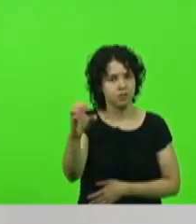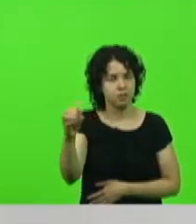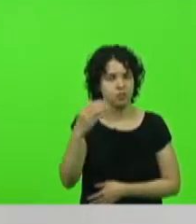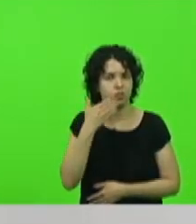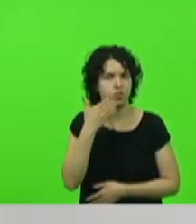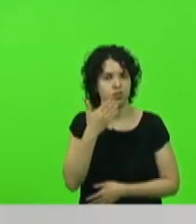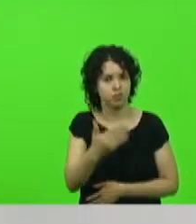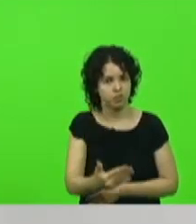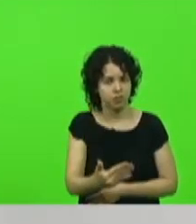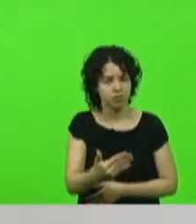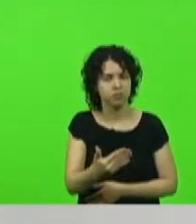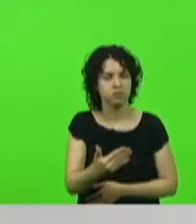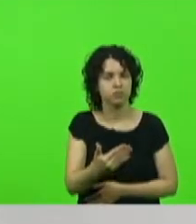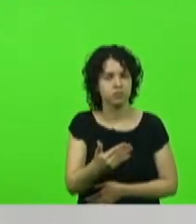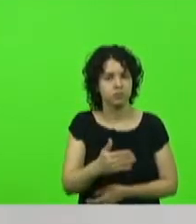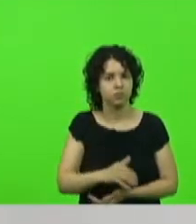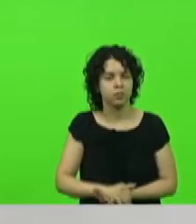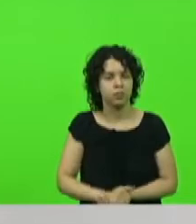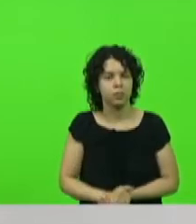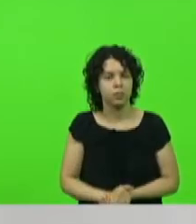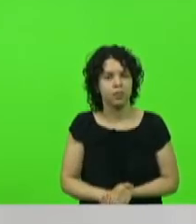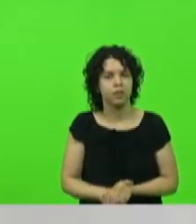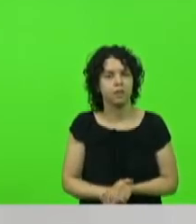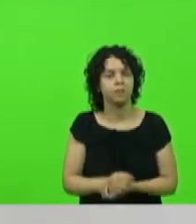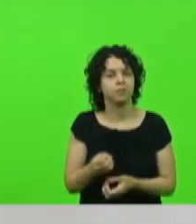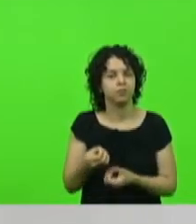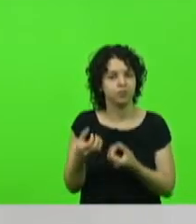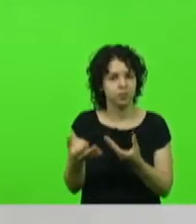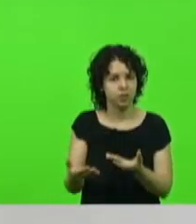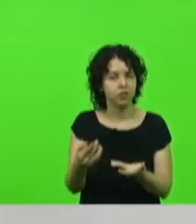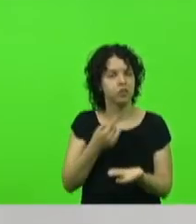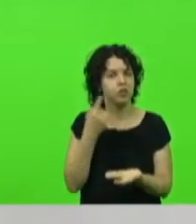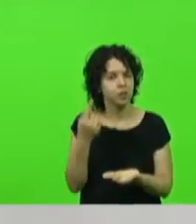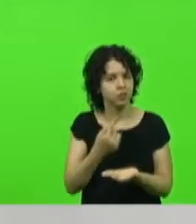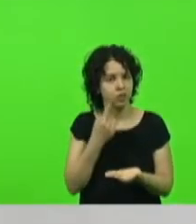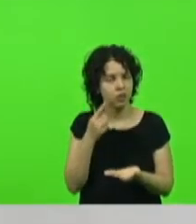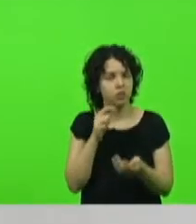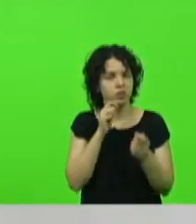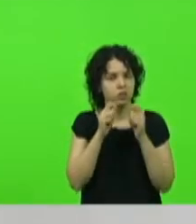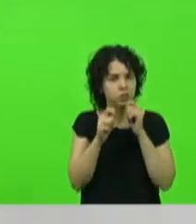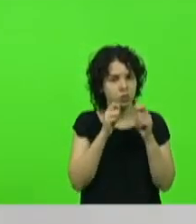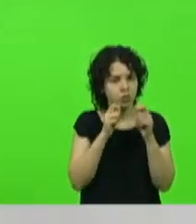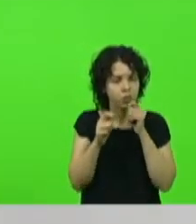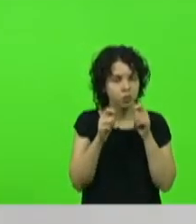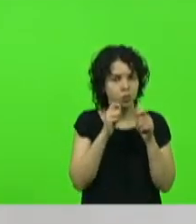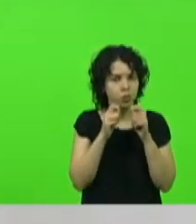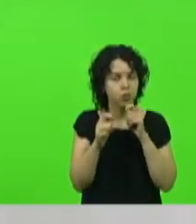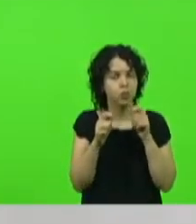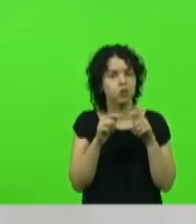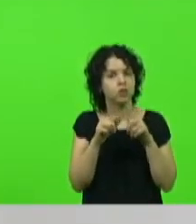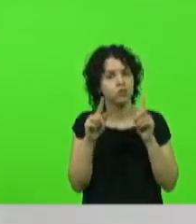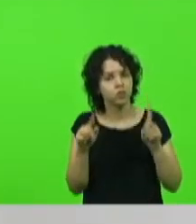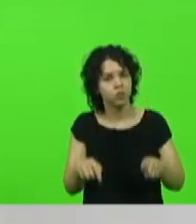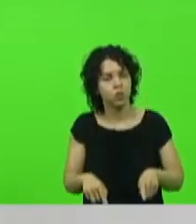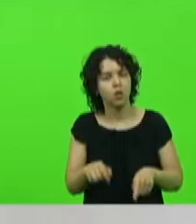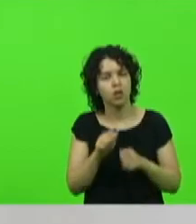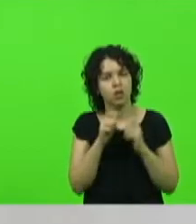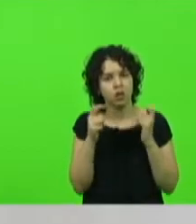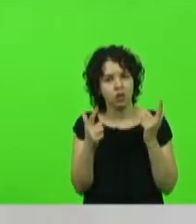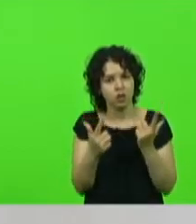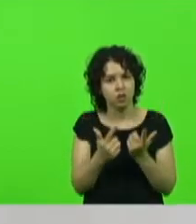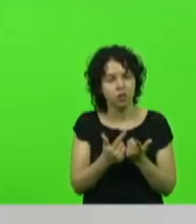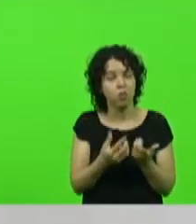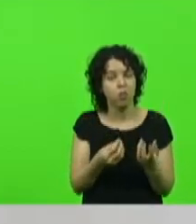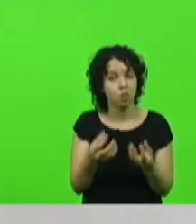600 aparelhos celulares para disponibilização dos deputados, seus assessores e servidores dessa casa, sendo que, na grande maioria dos celulares